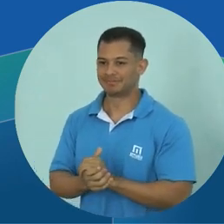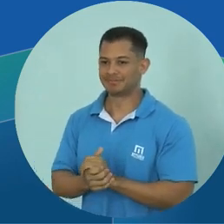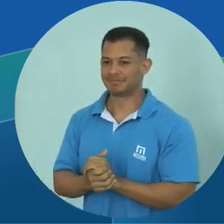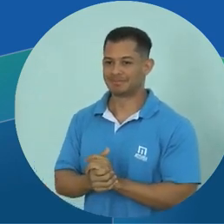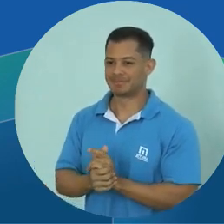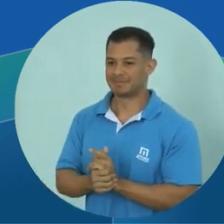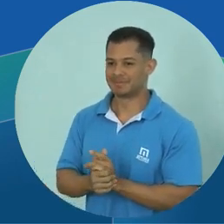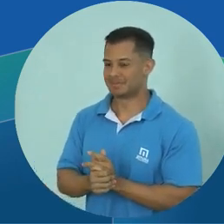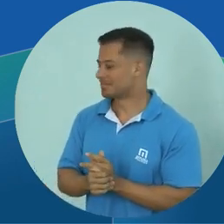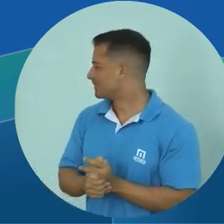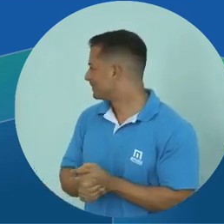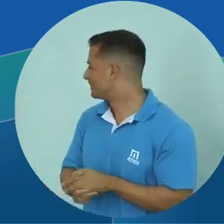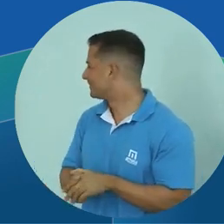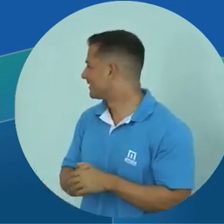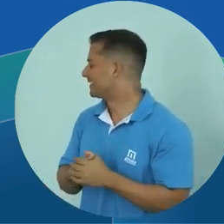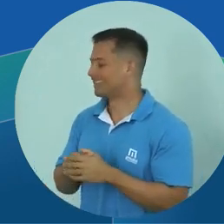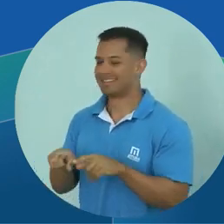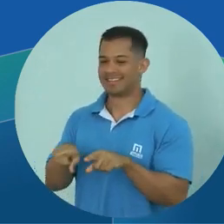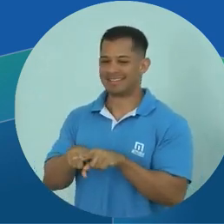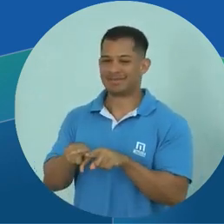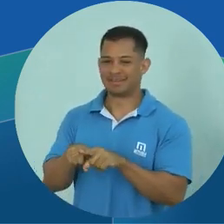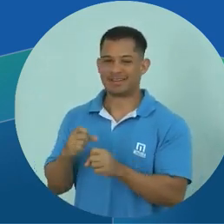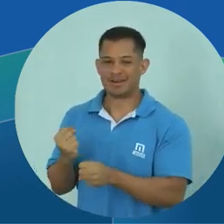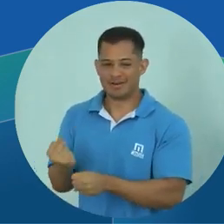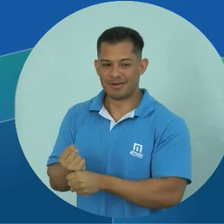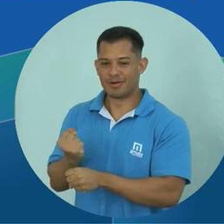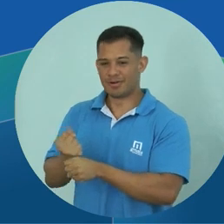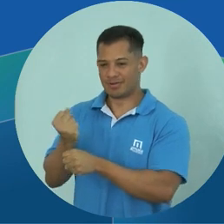O canteiro de obras foi um canteiro